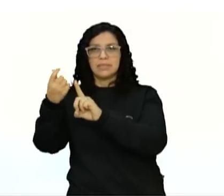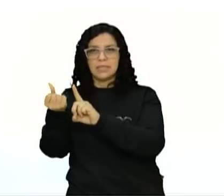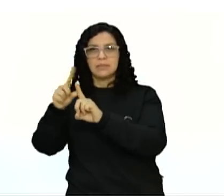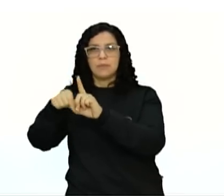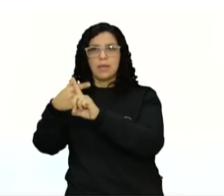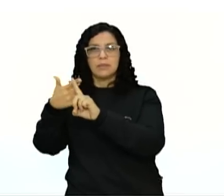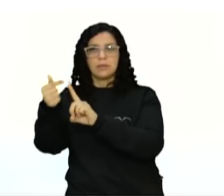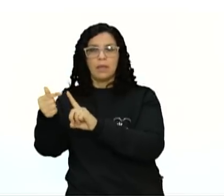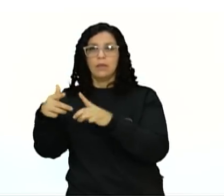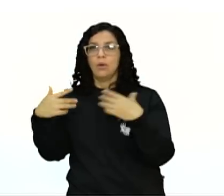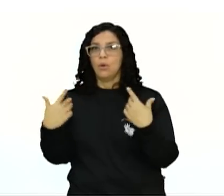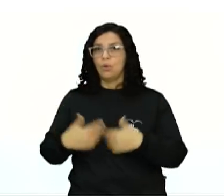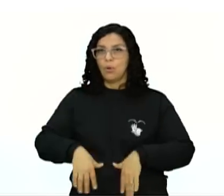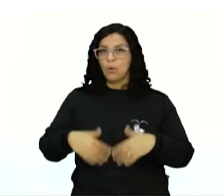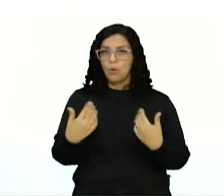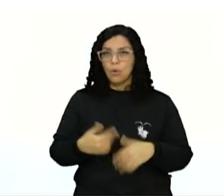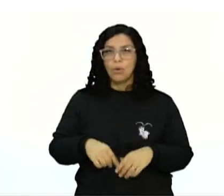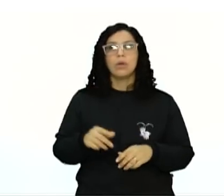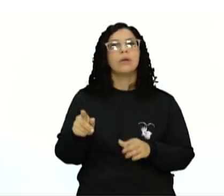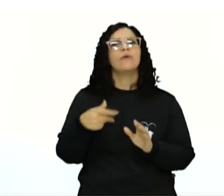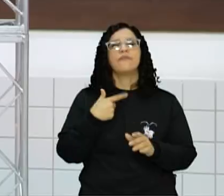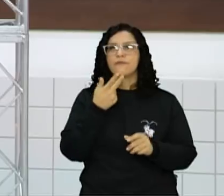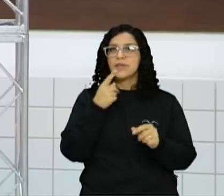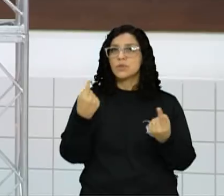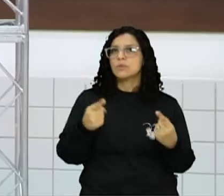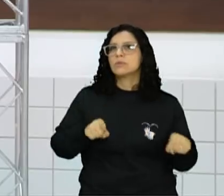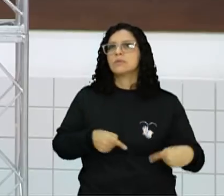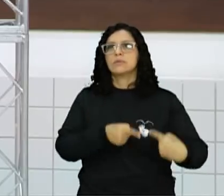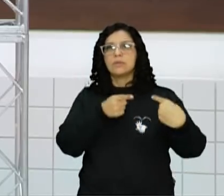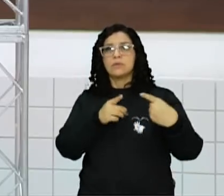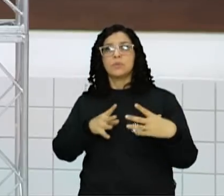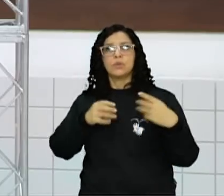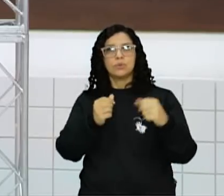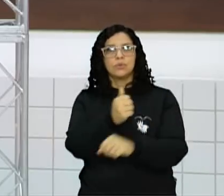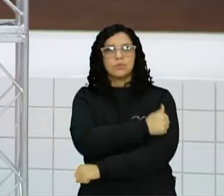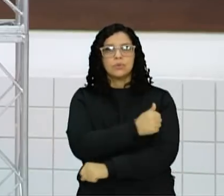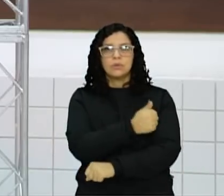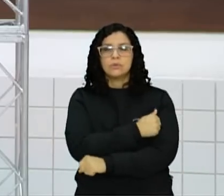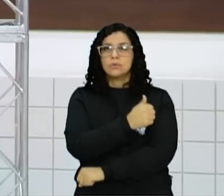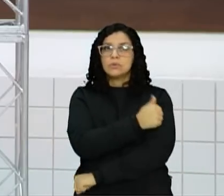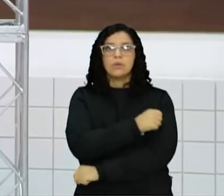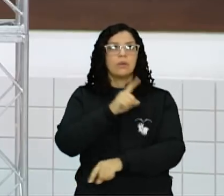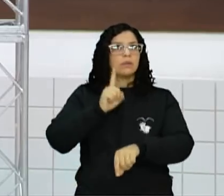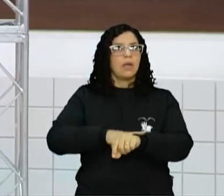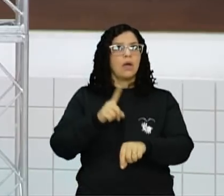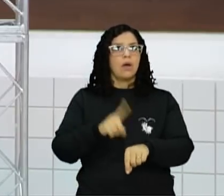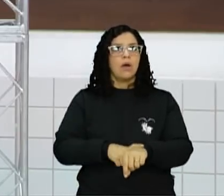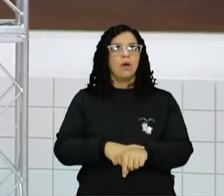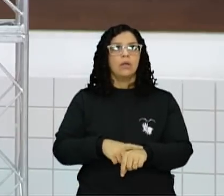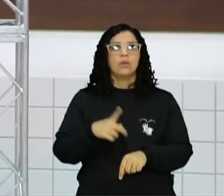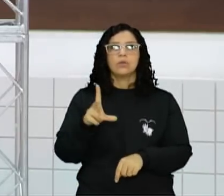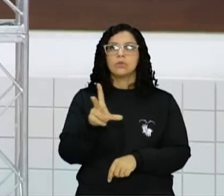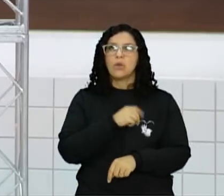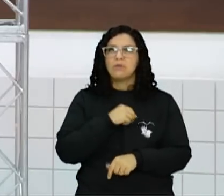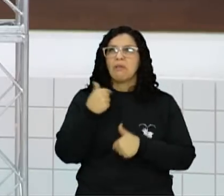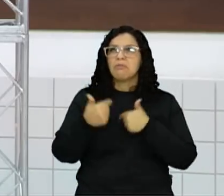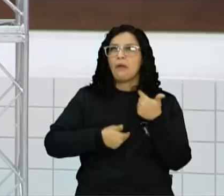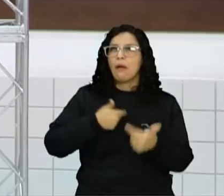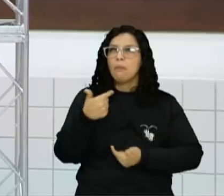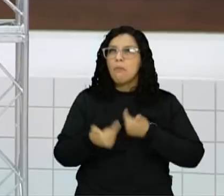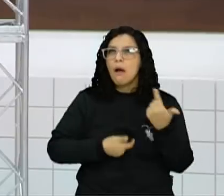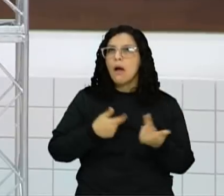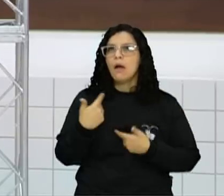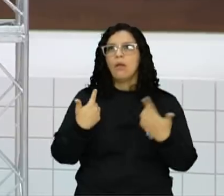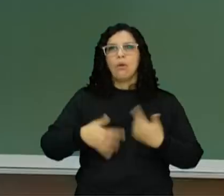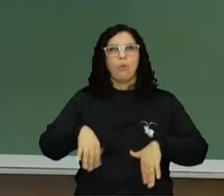6. E ele propôs esse desafio para os alunos. E a reação dos alunos foi o quê? Nossa, vai dar muito